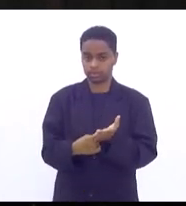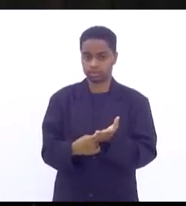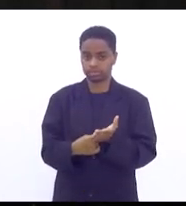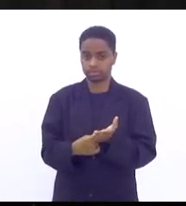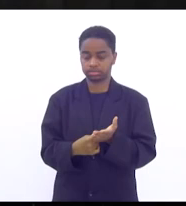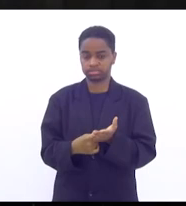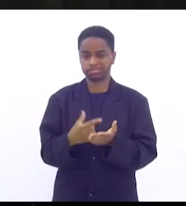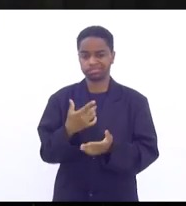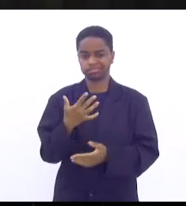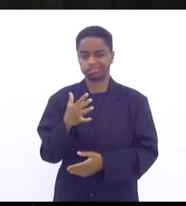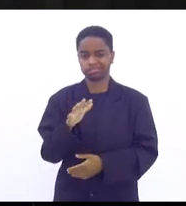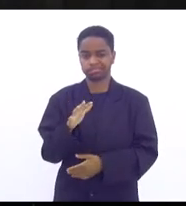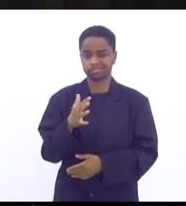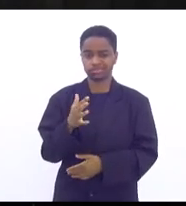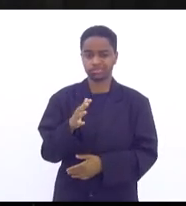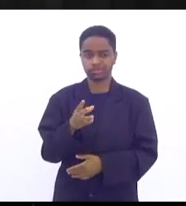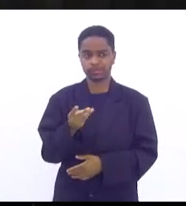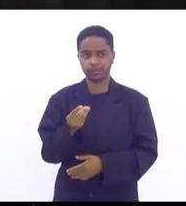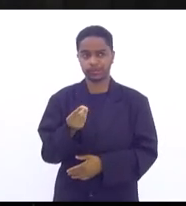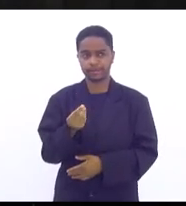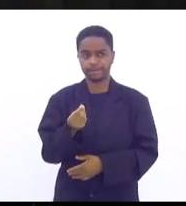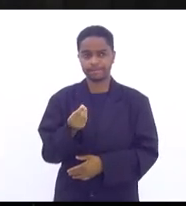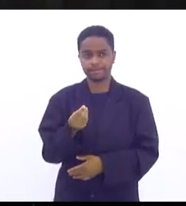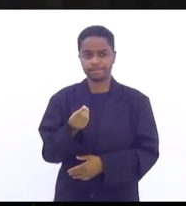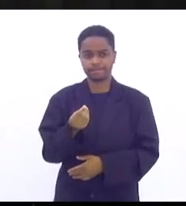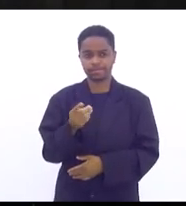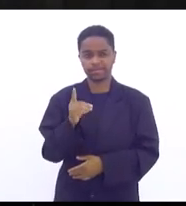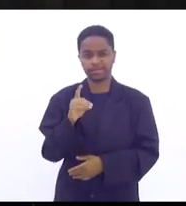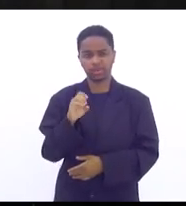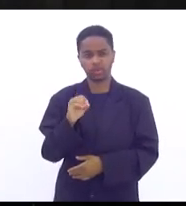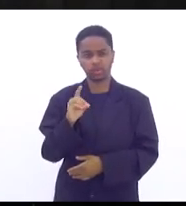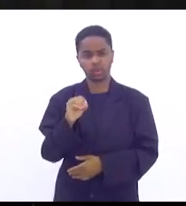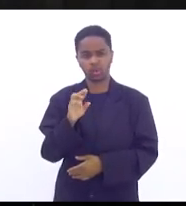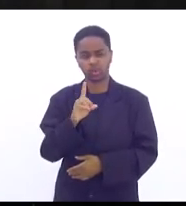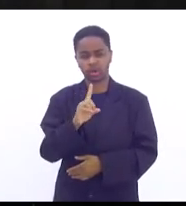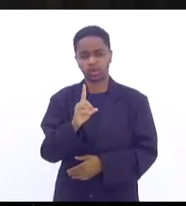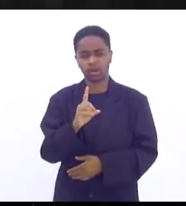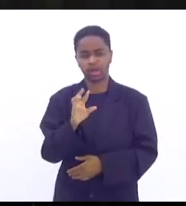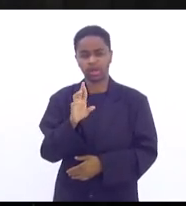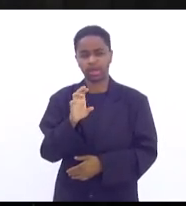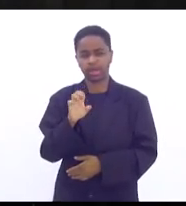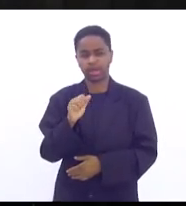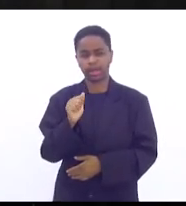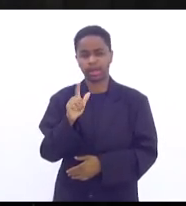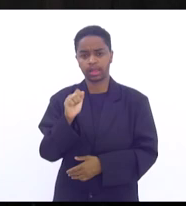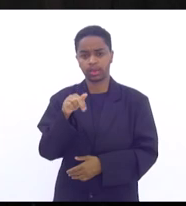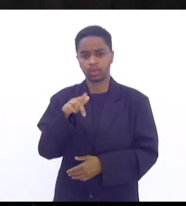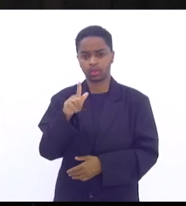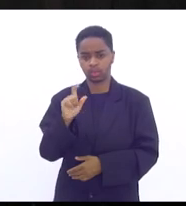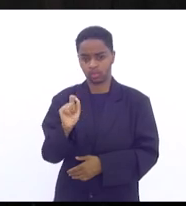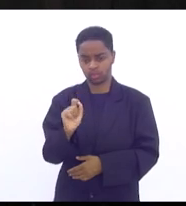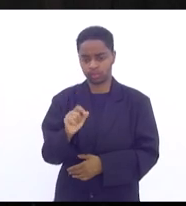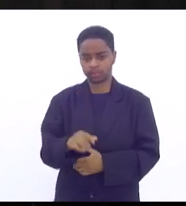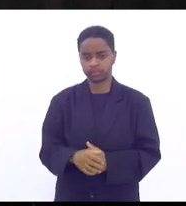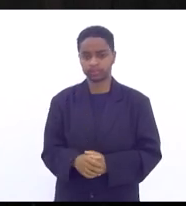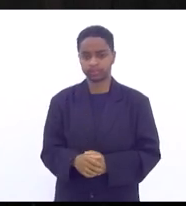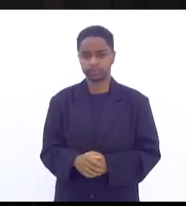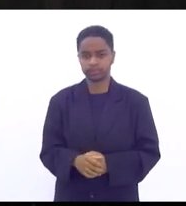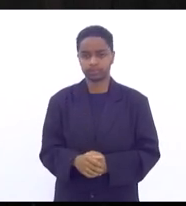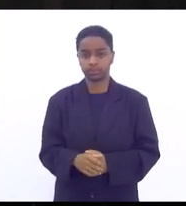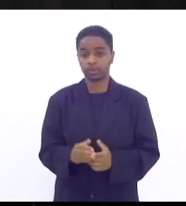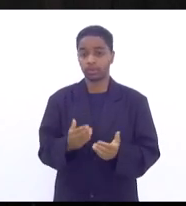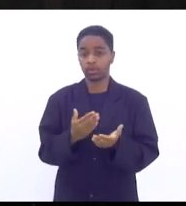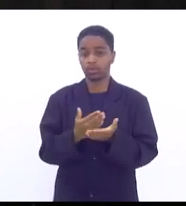Ali na altura de... Não foi Deodoro, foi antes, Realengo, na Avenida Brasil, começou a ter